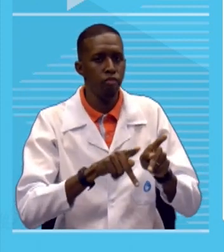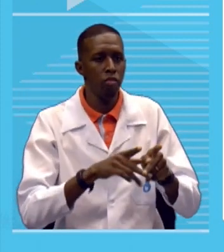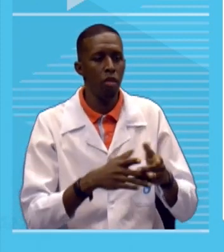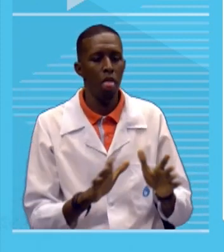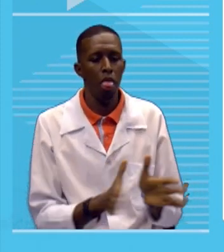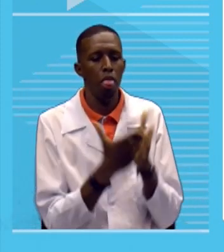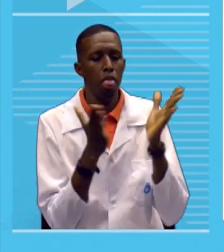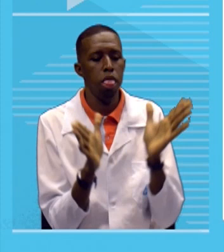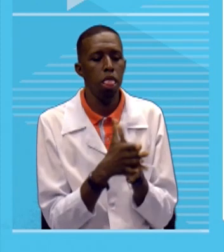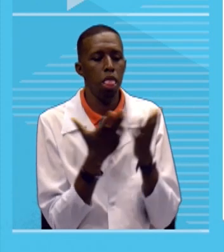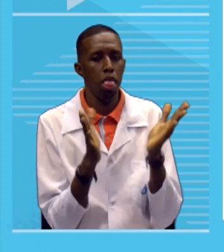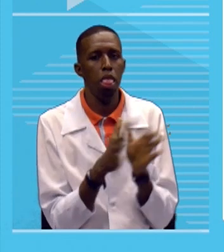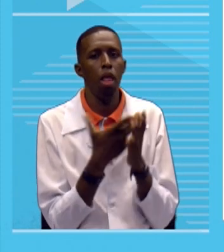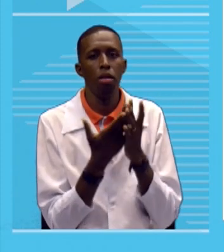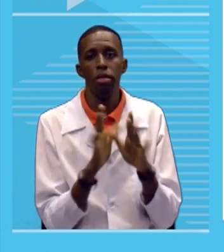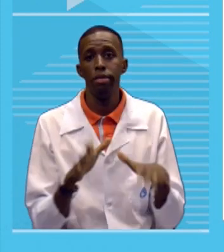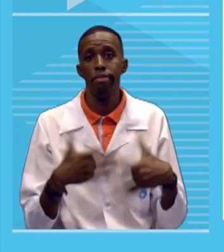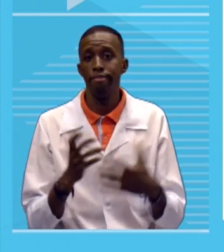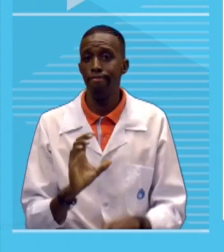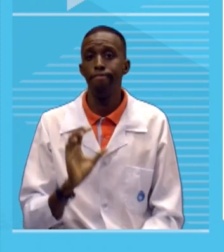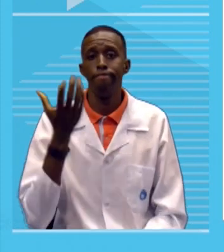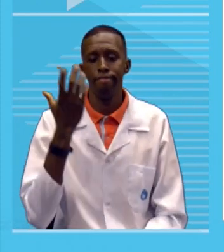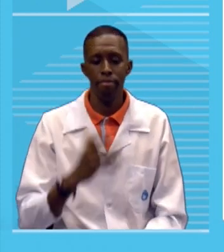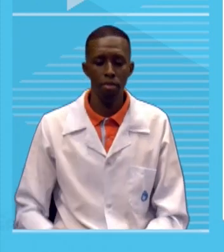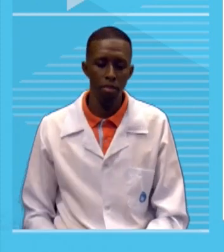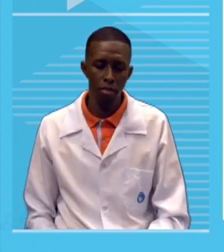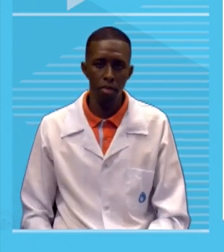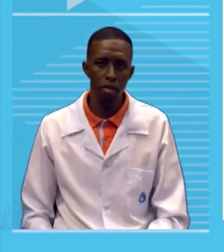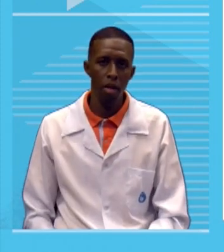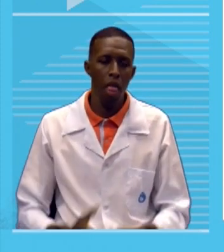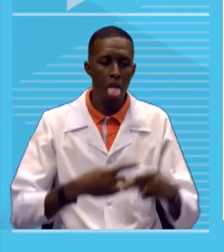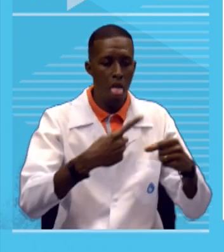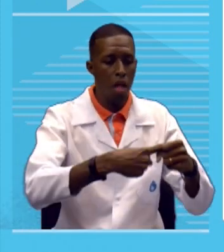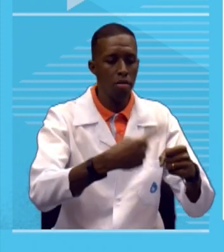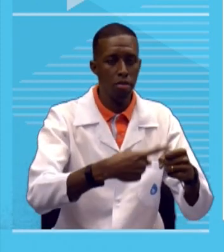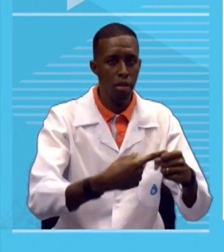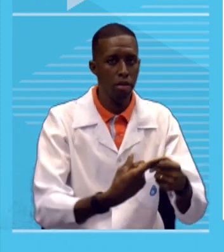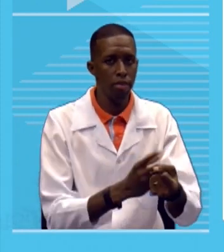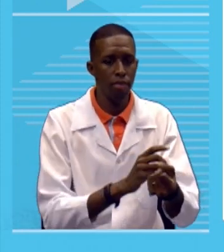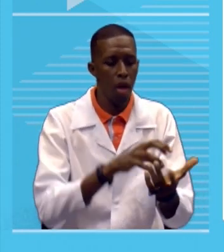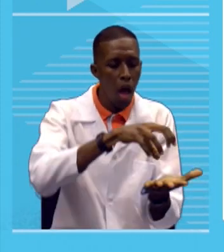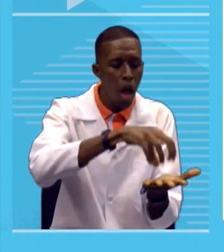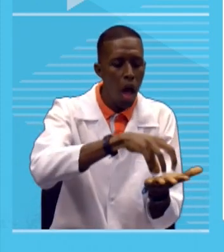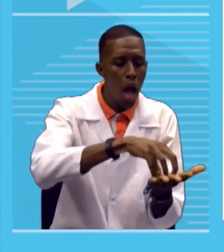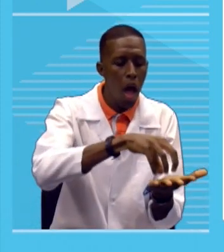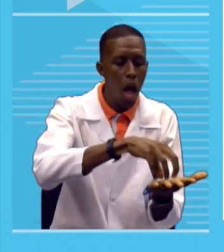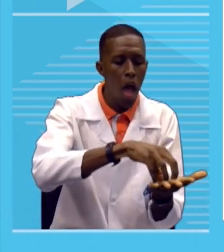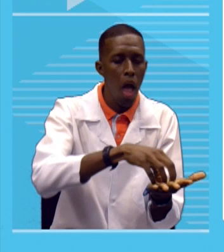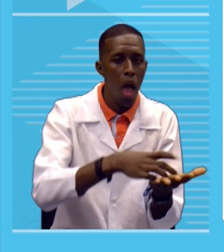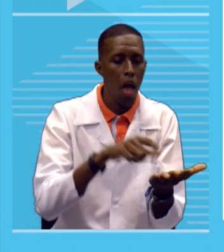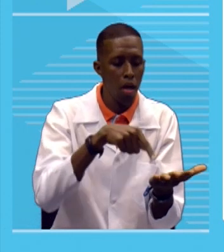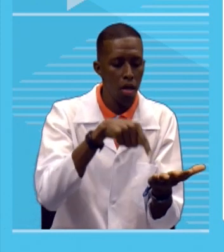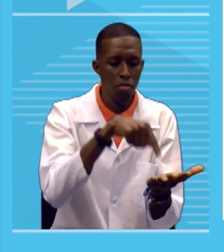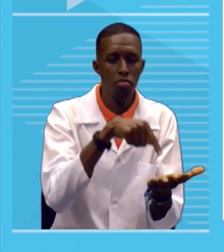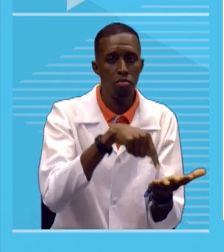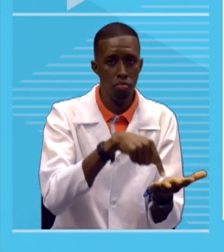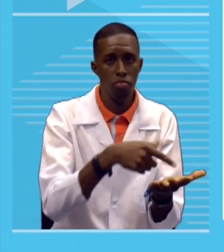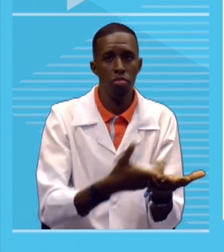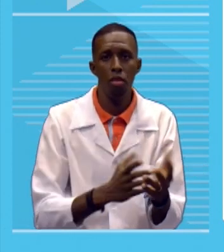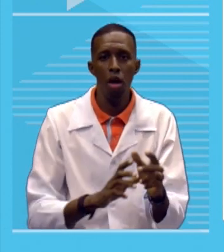mais longes do centro, né? E aí, o Brasil está aí como um dos países na América Latina